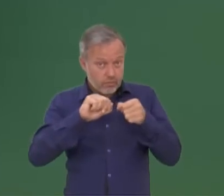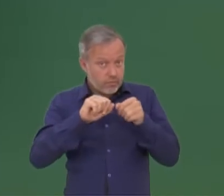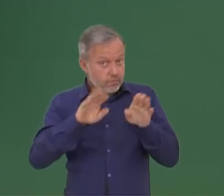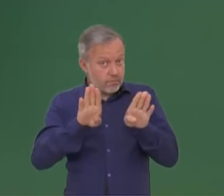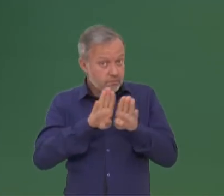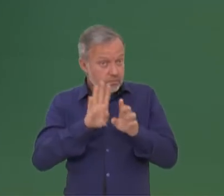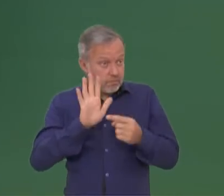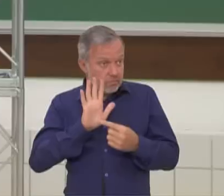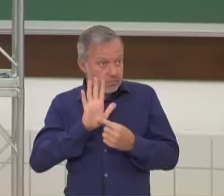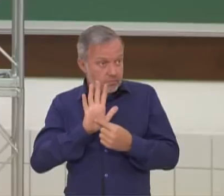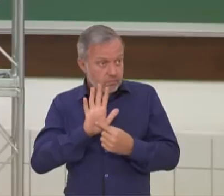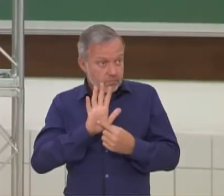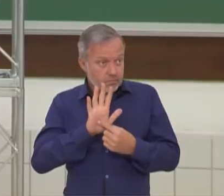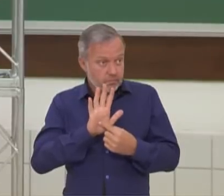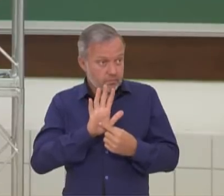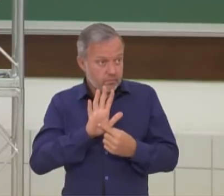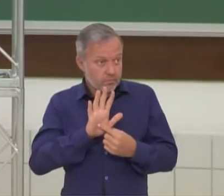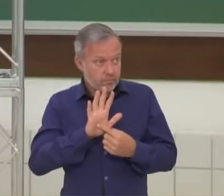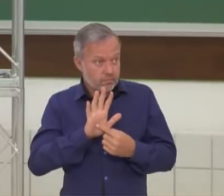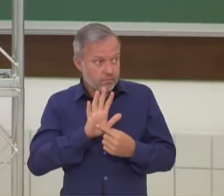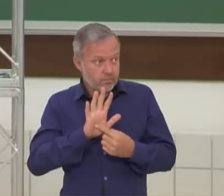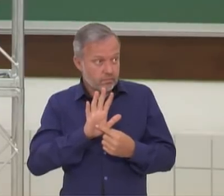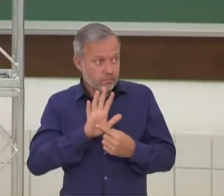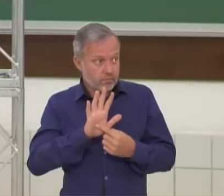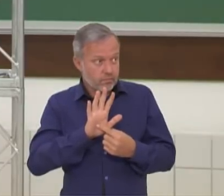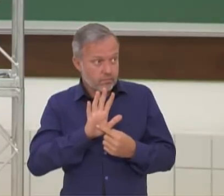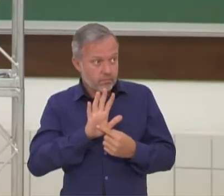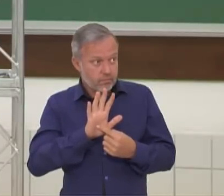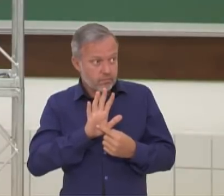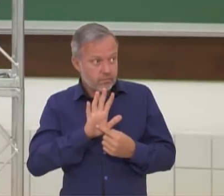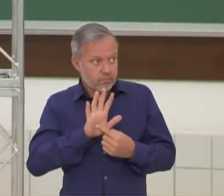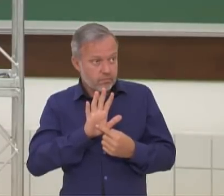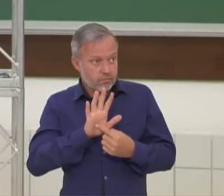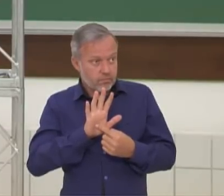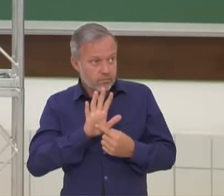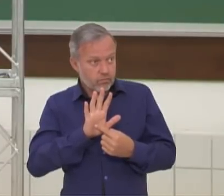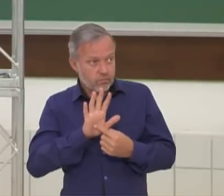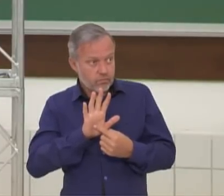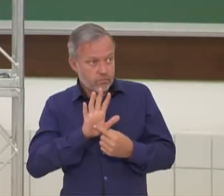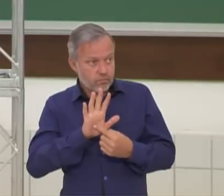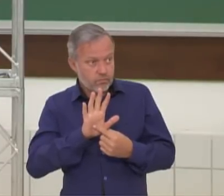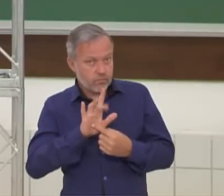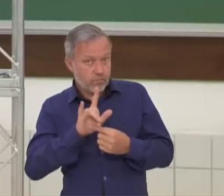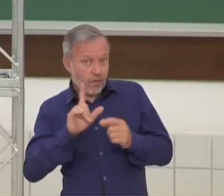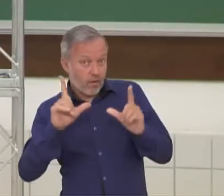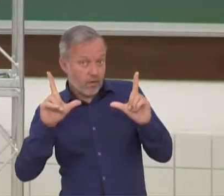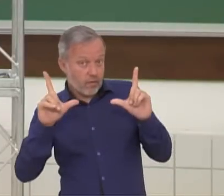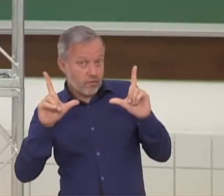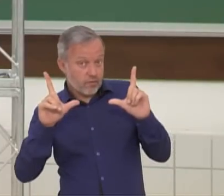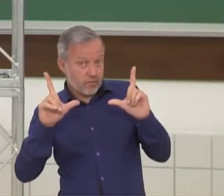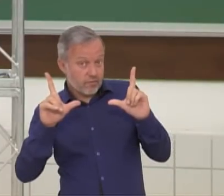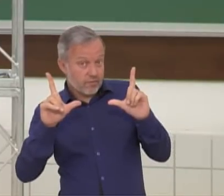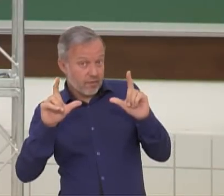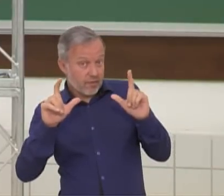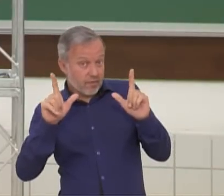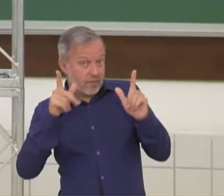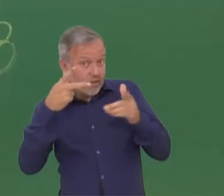eu apresento para vocês aqui no quadro. Olha que interessante! Eu mostro para vocês o mesmo desenho que vocês